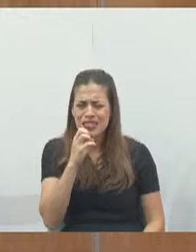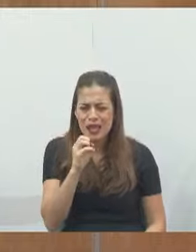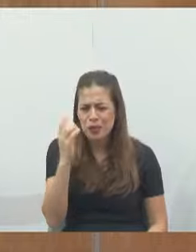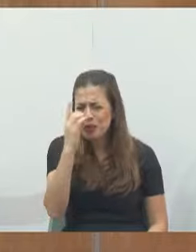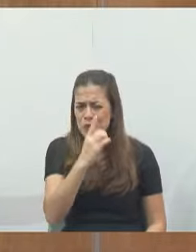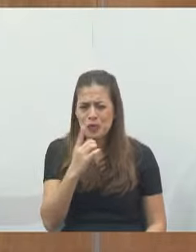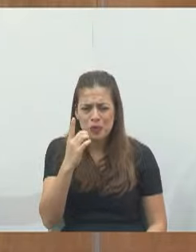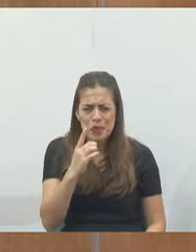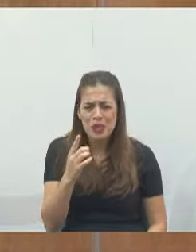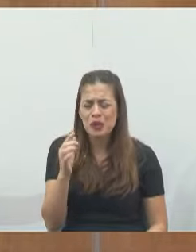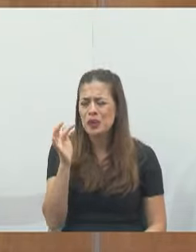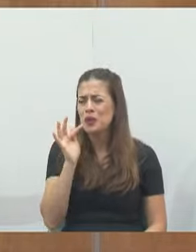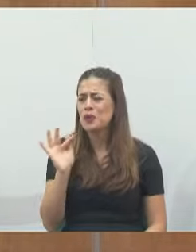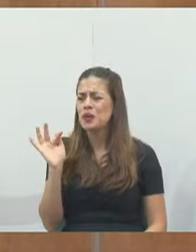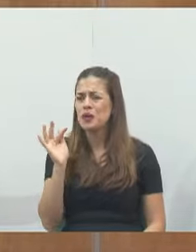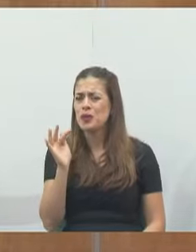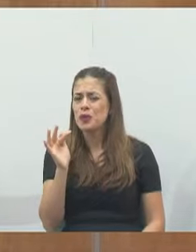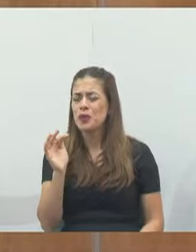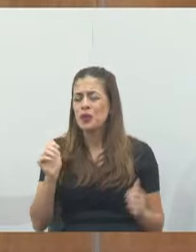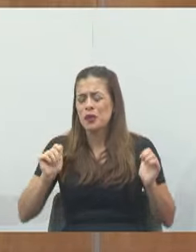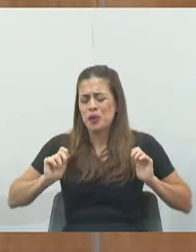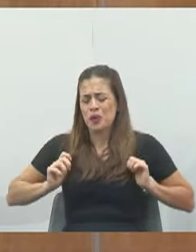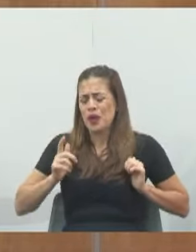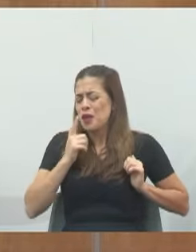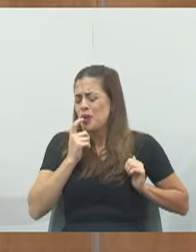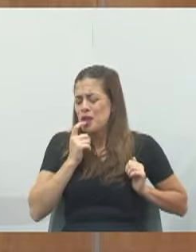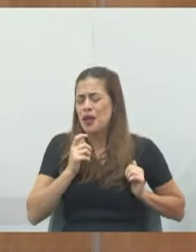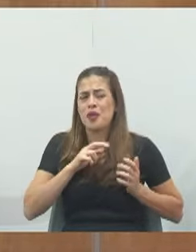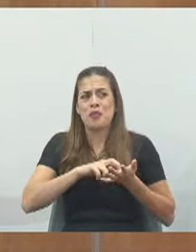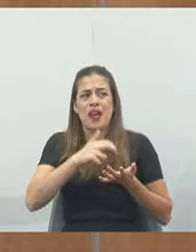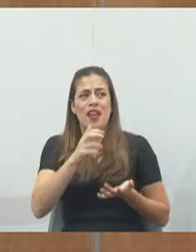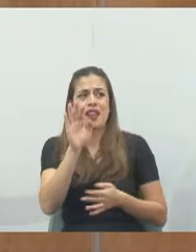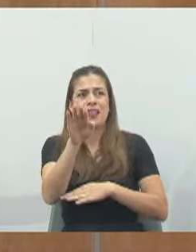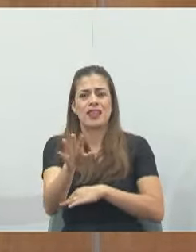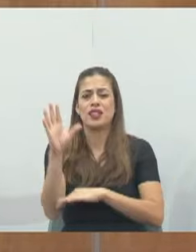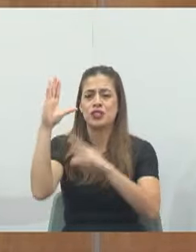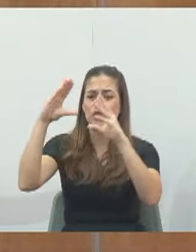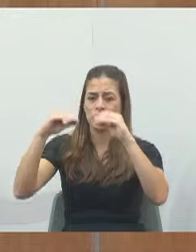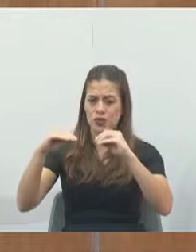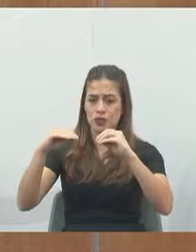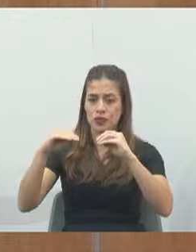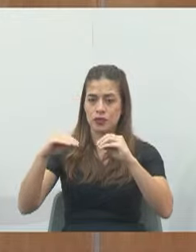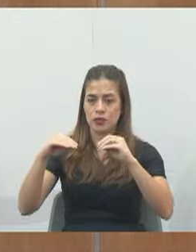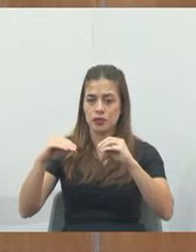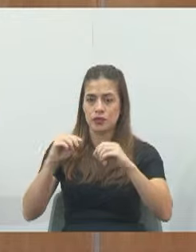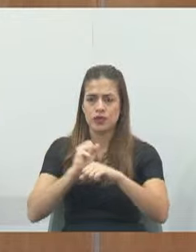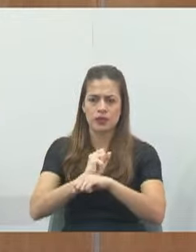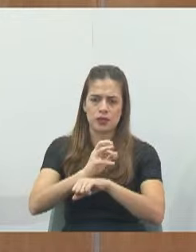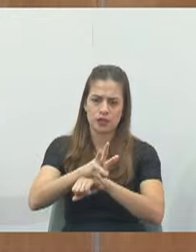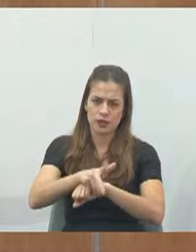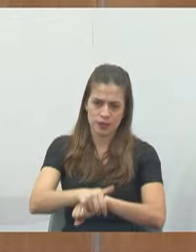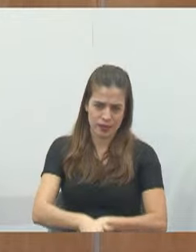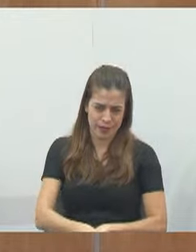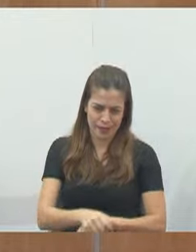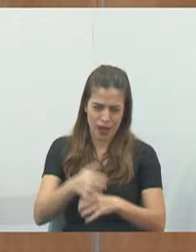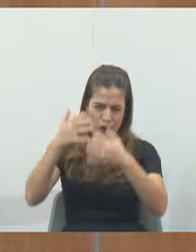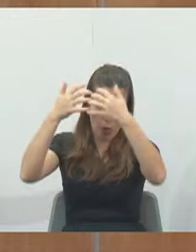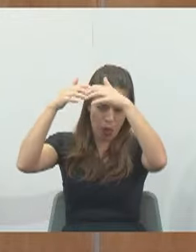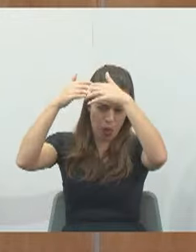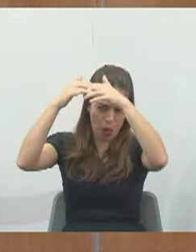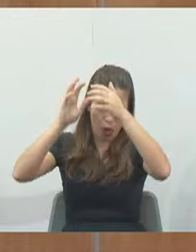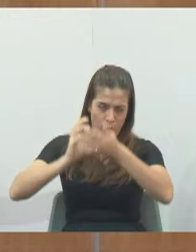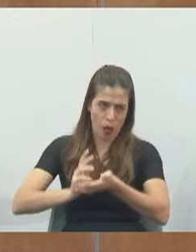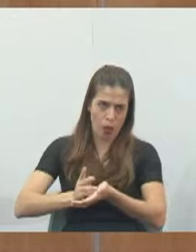domingo, sem feriado, manhã, tarde e noite. E de madrugada o cérebro não para também, né?